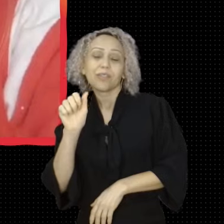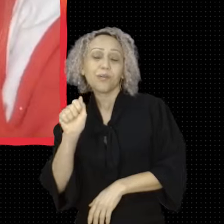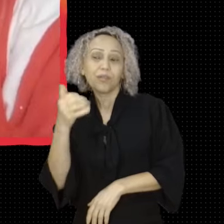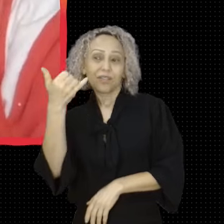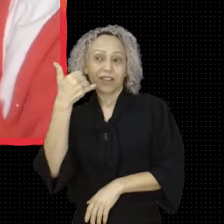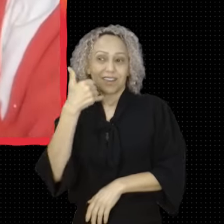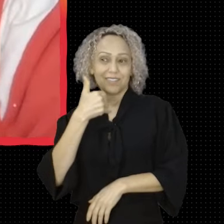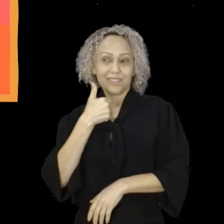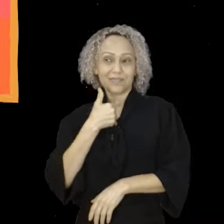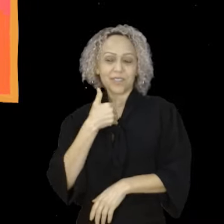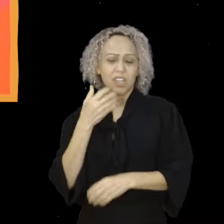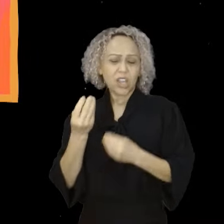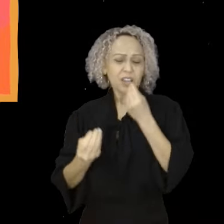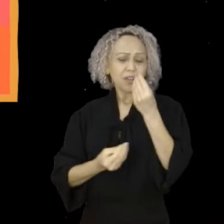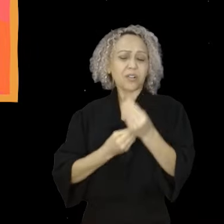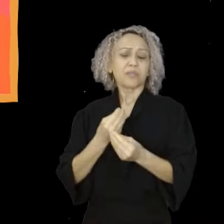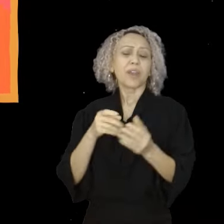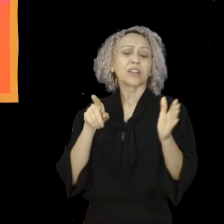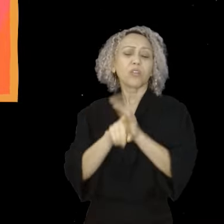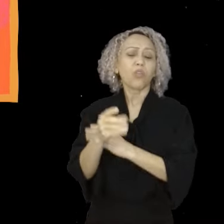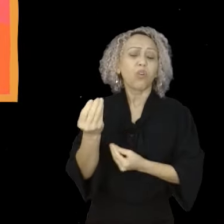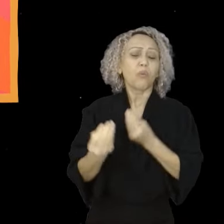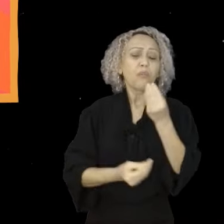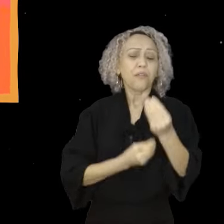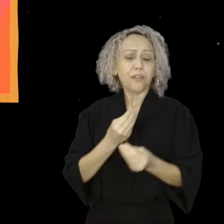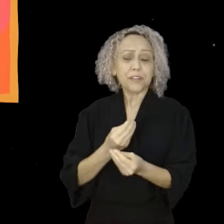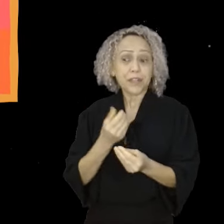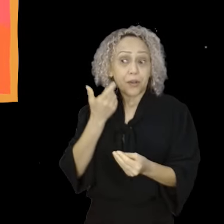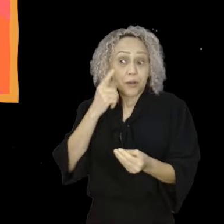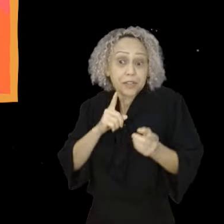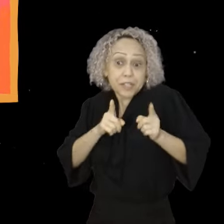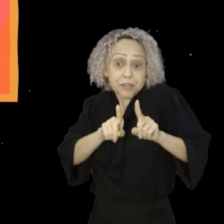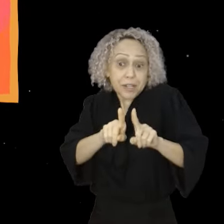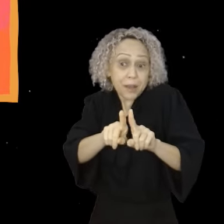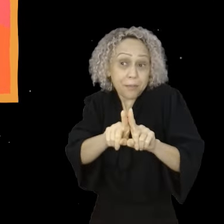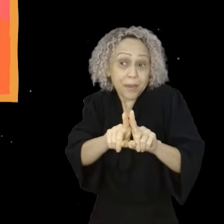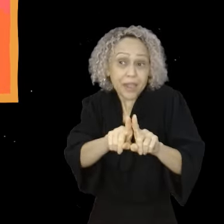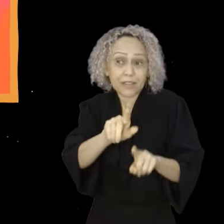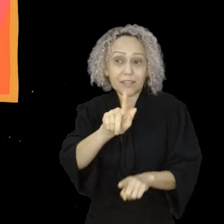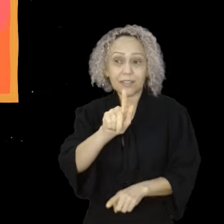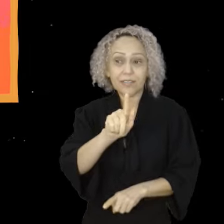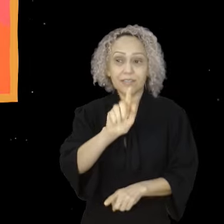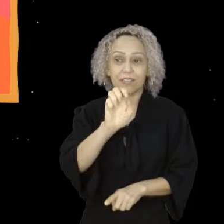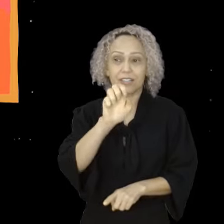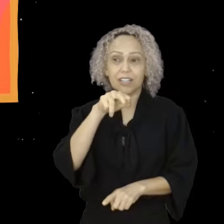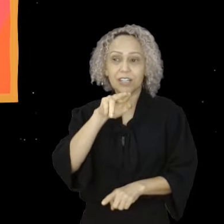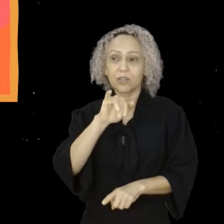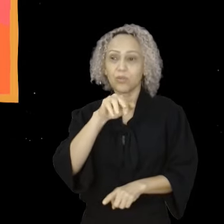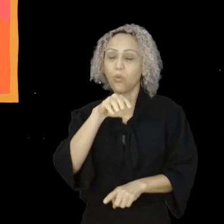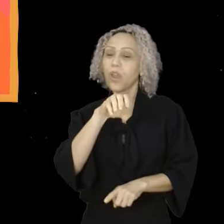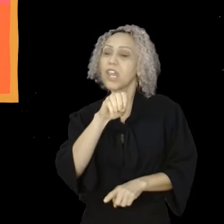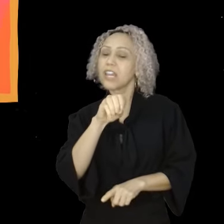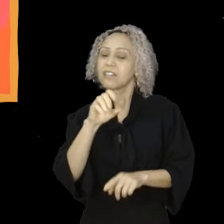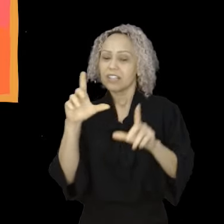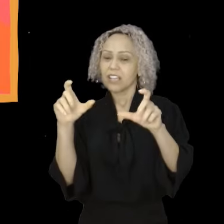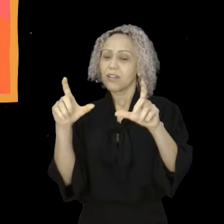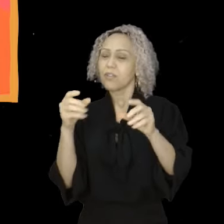Oi, gente, tudo bem? Obrigada pela oportunidade, é um prazer. Bom, vamos lá. Eu tive